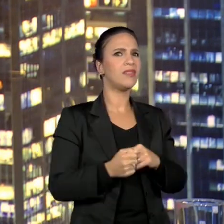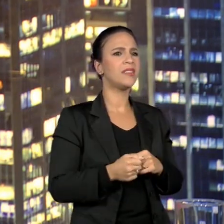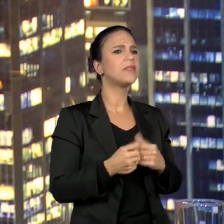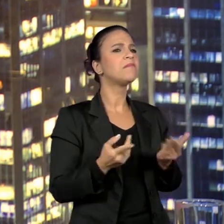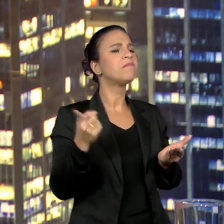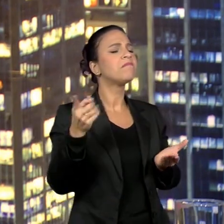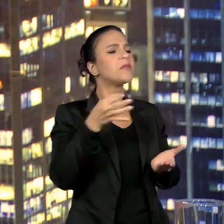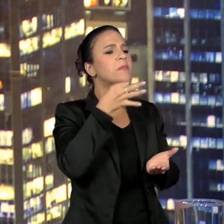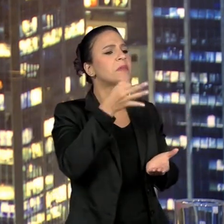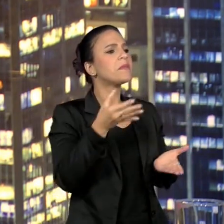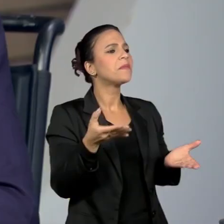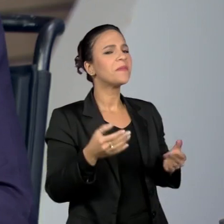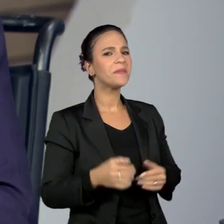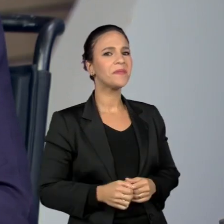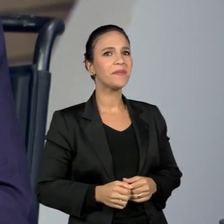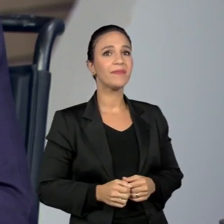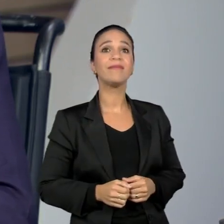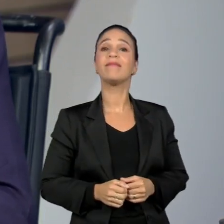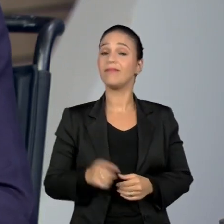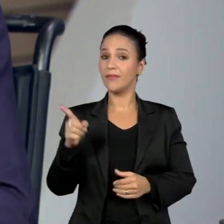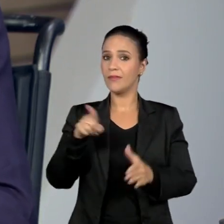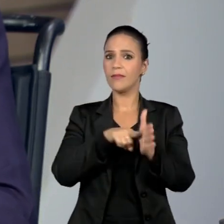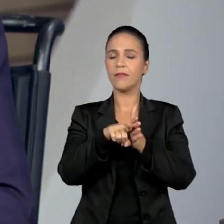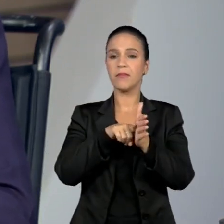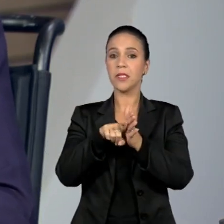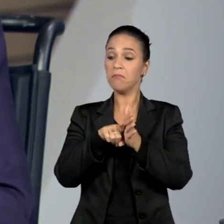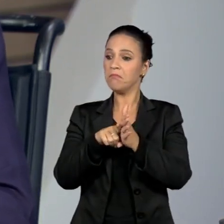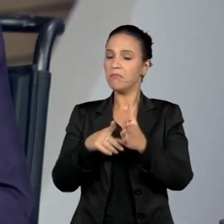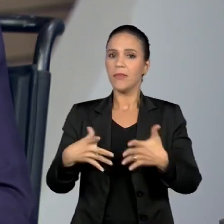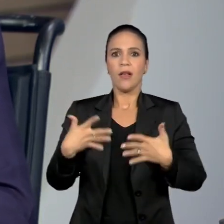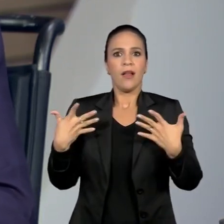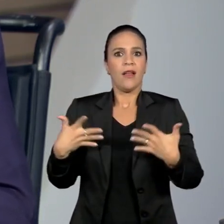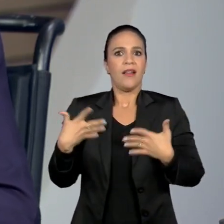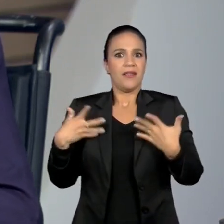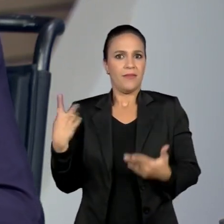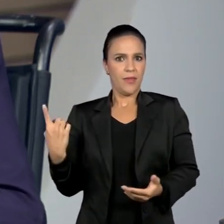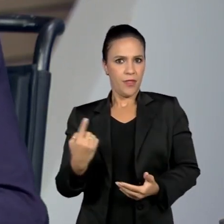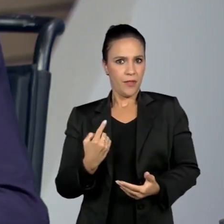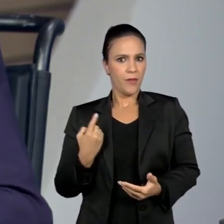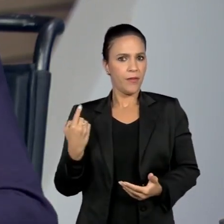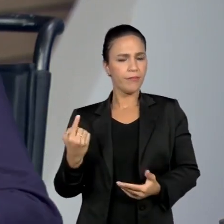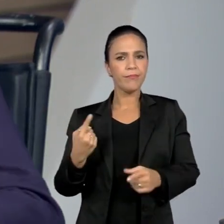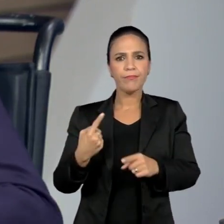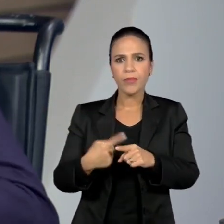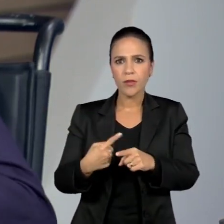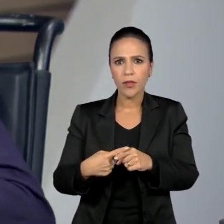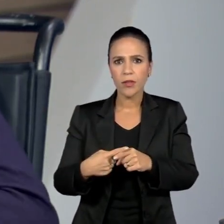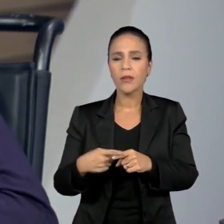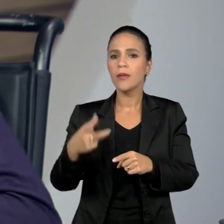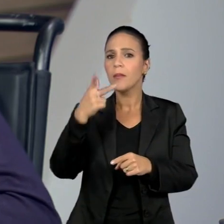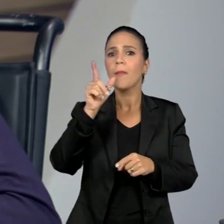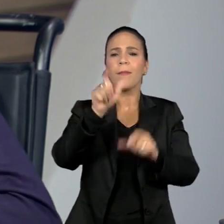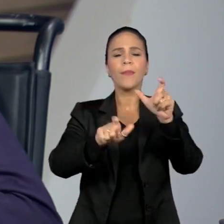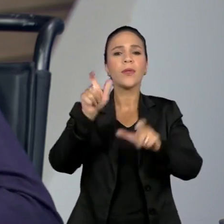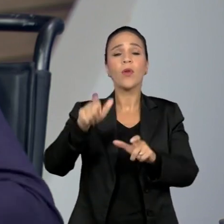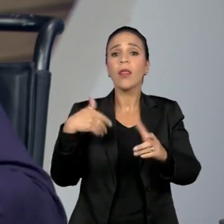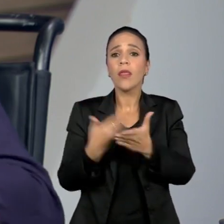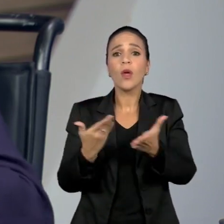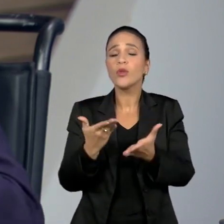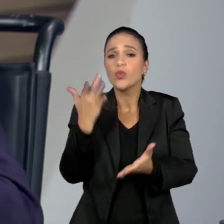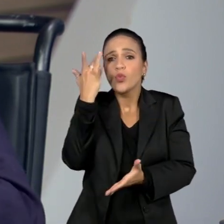e liberdade em situações de violação massiva de direitos humanos. Vou trazer aqui uma pesquisa realizada pela Ipsos para